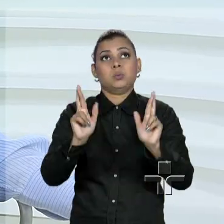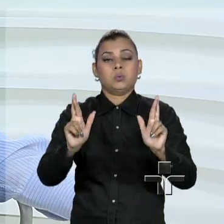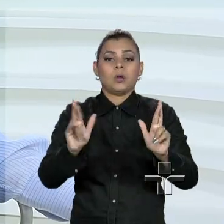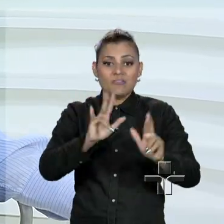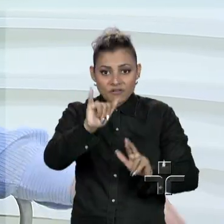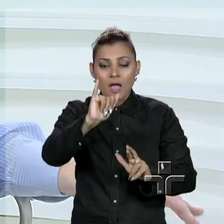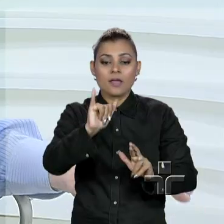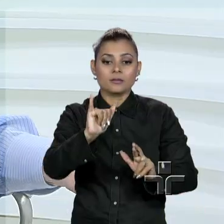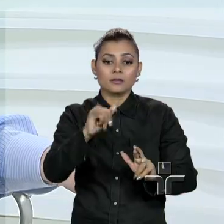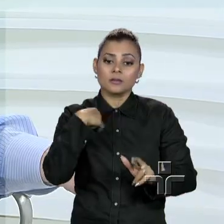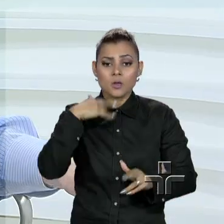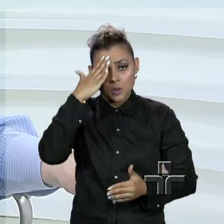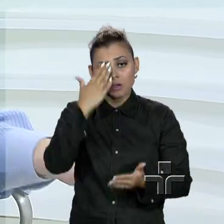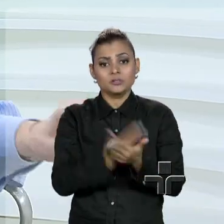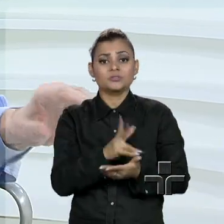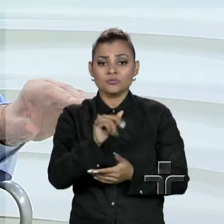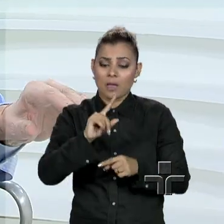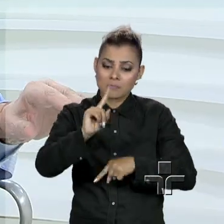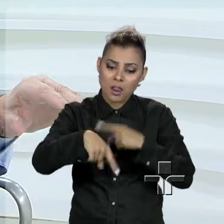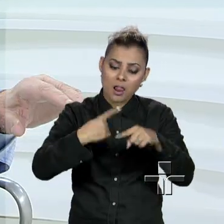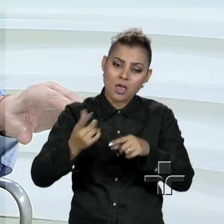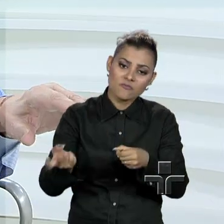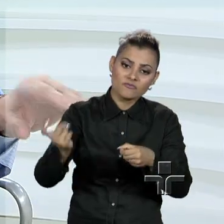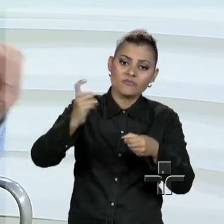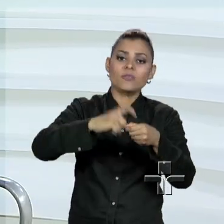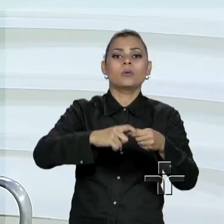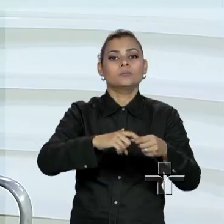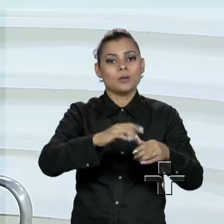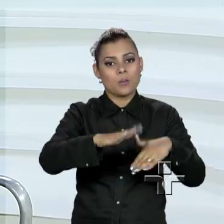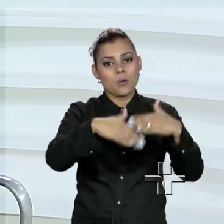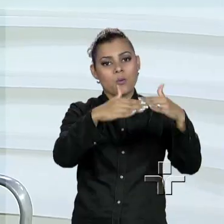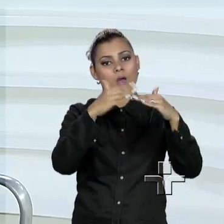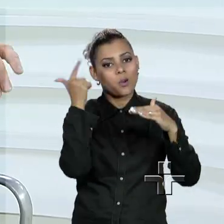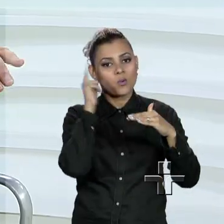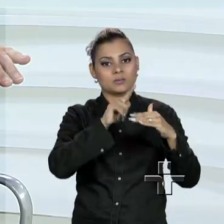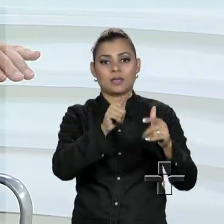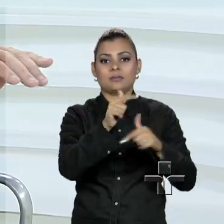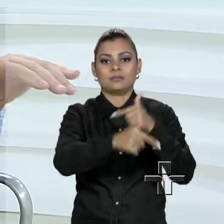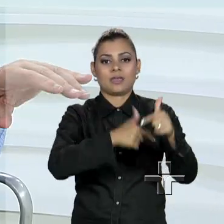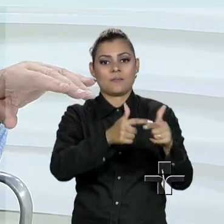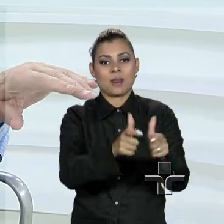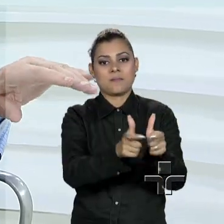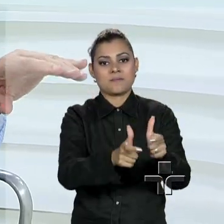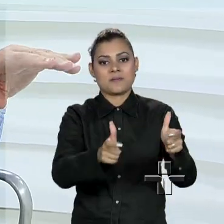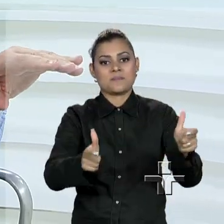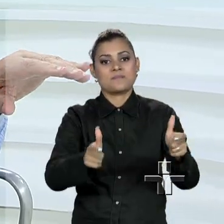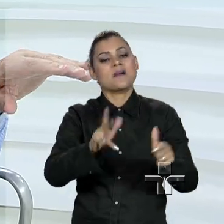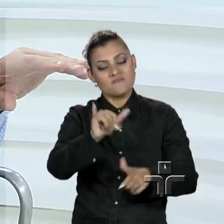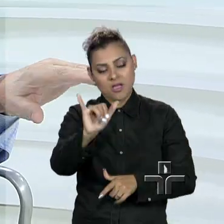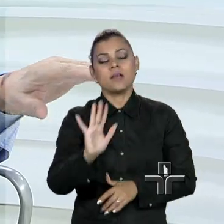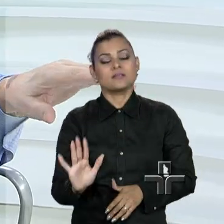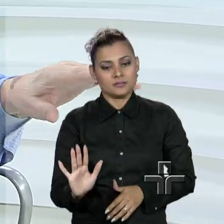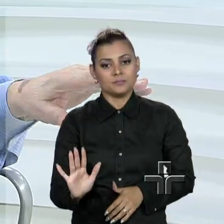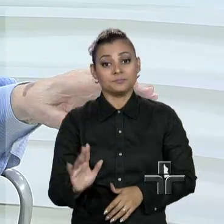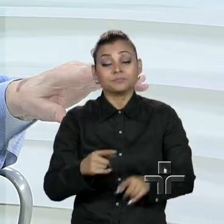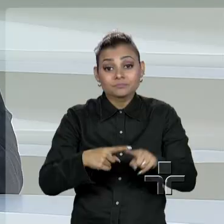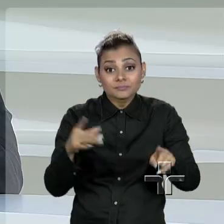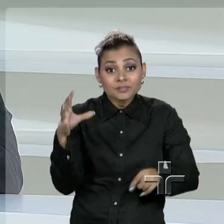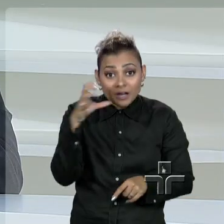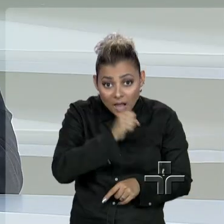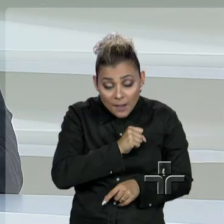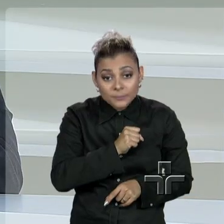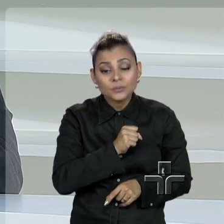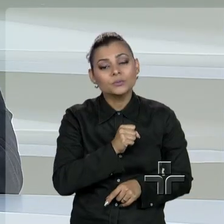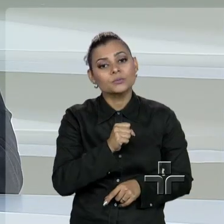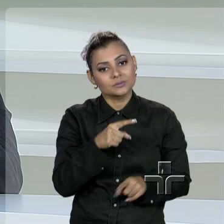acho que vai restabelecer o nível de emprego lentamente, mas mais rapidamente do que